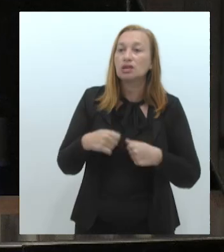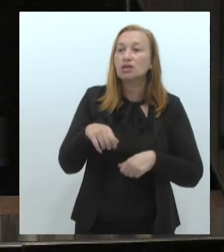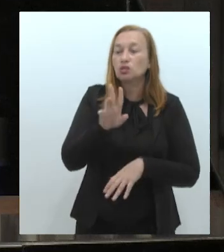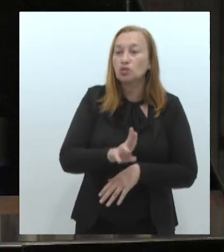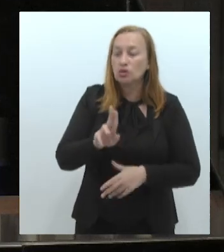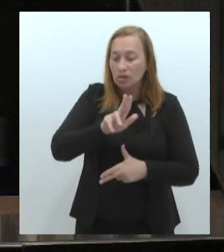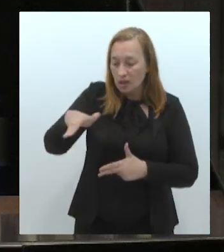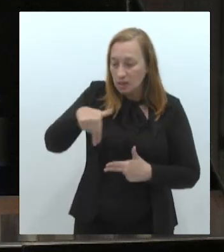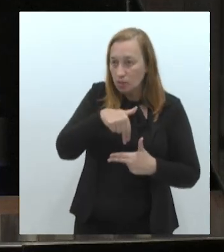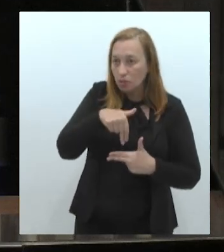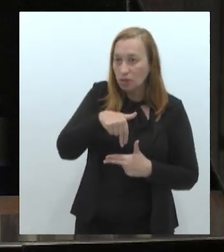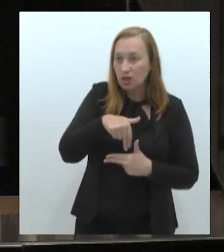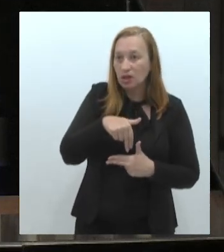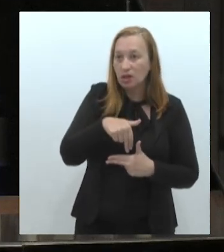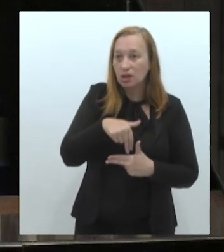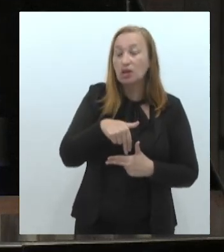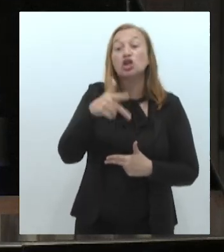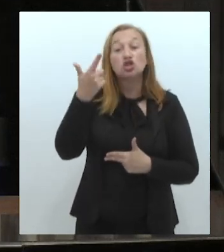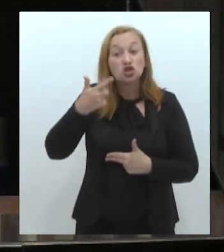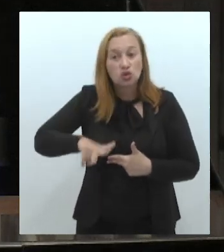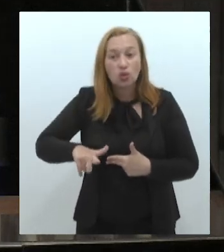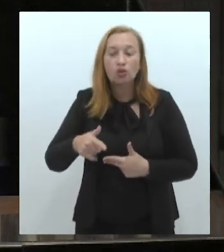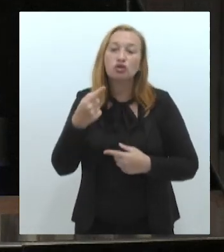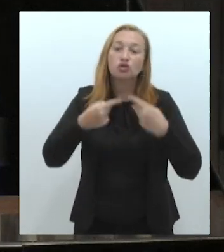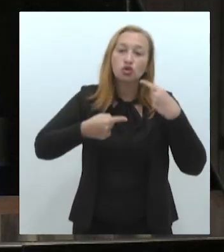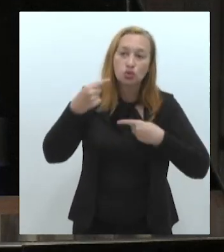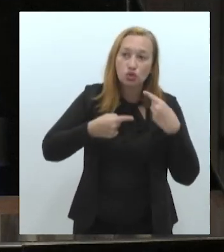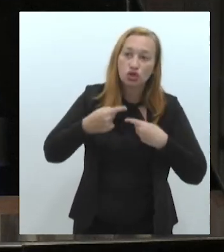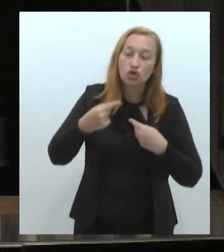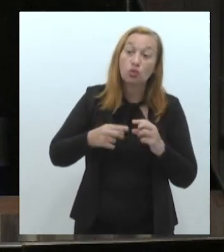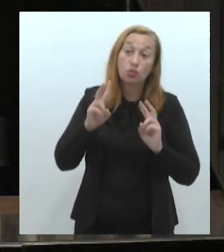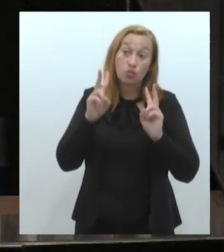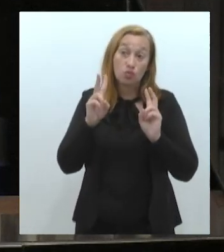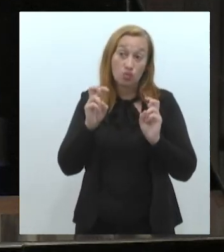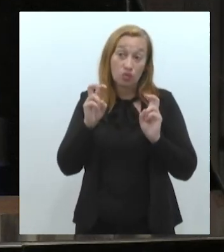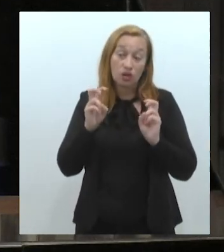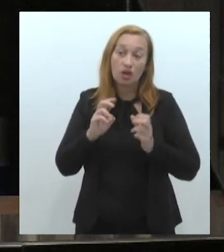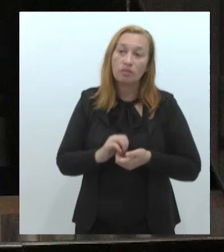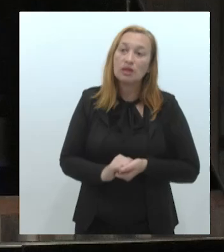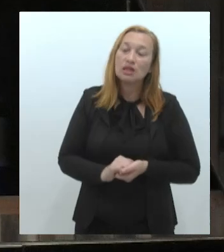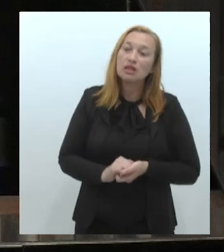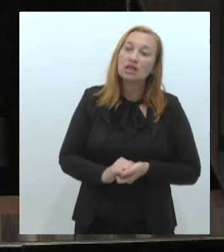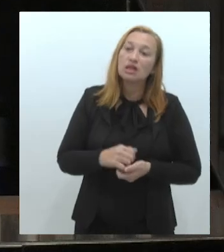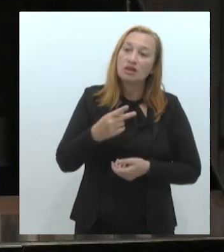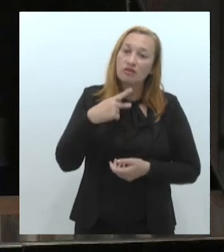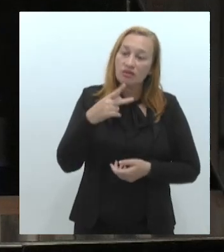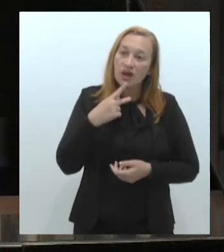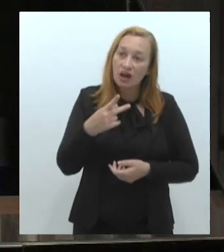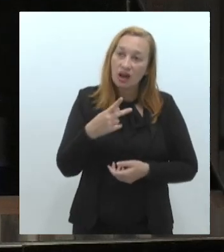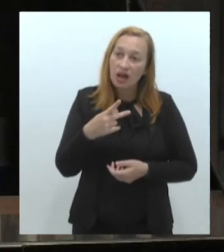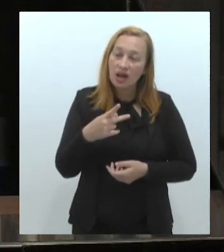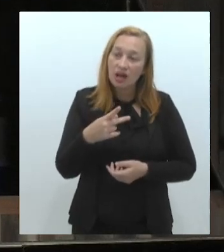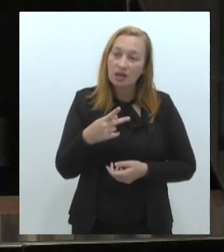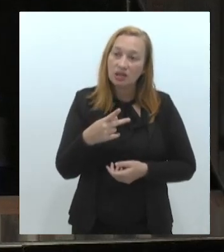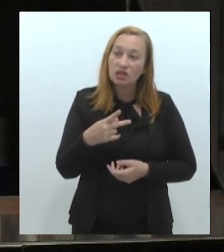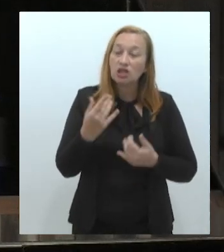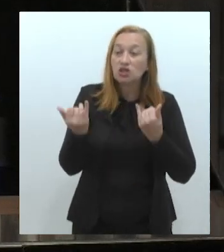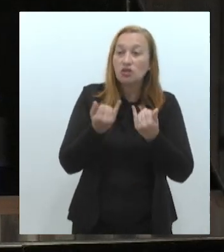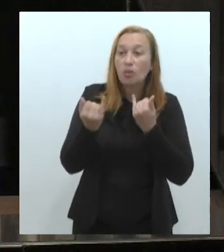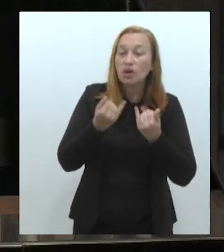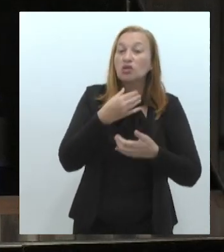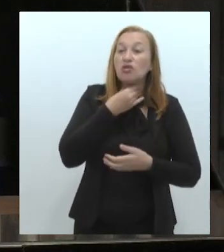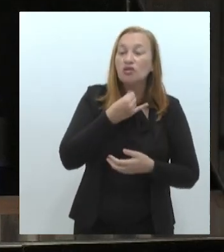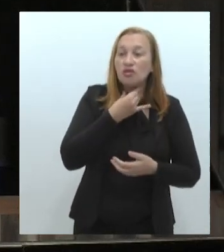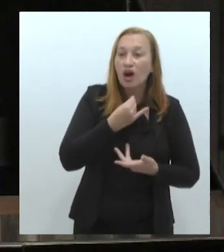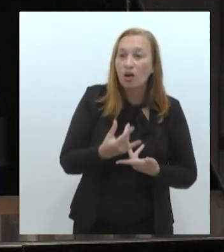esse púlpito aqui para novamente debater o óbvio, para novamente desmentir, desmantelar falácias que são ditas,